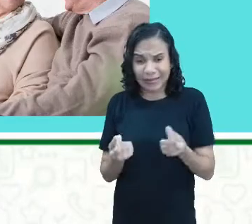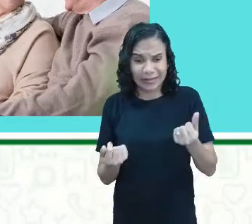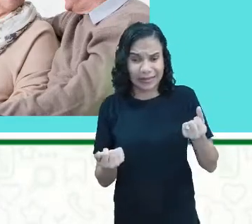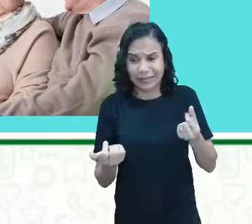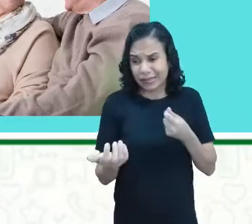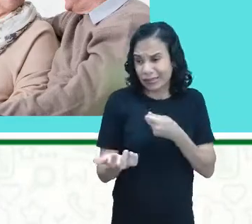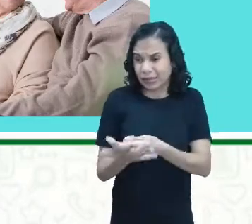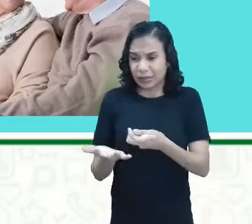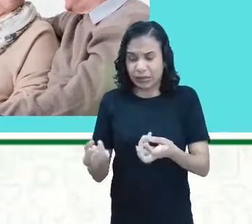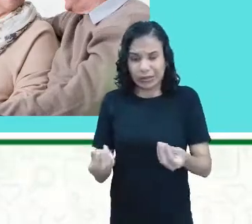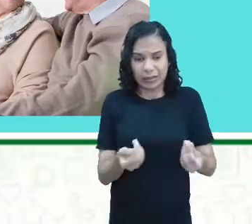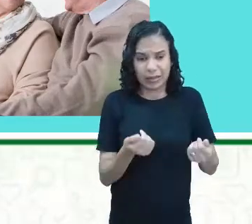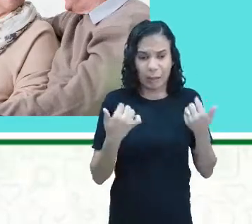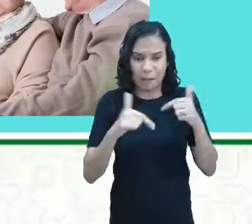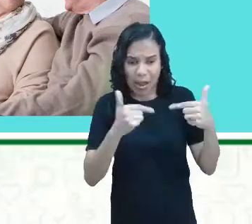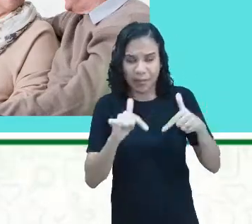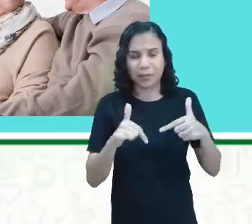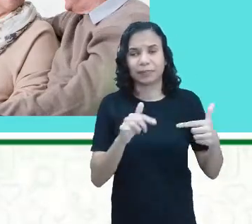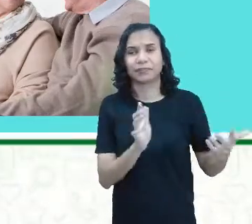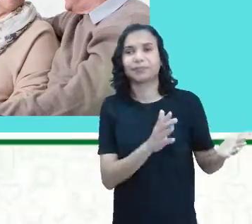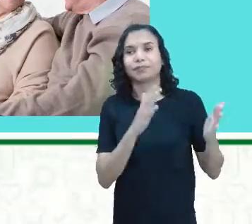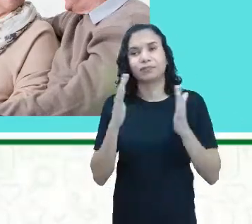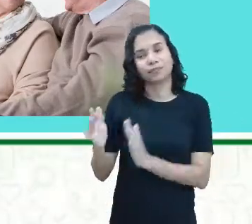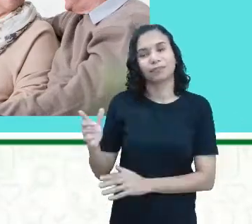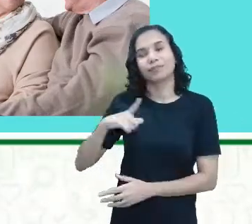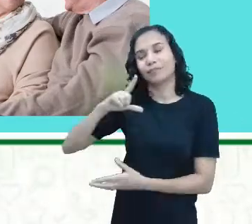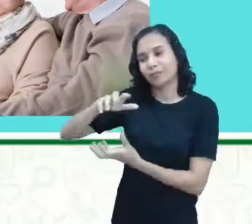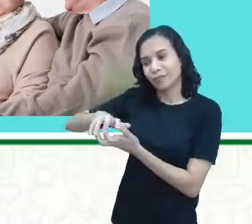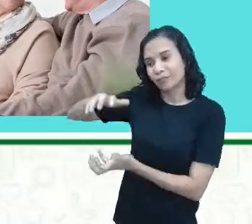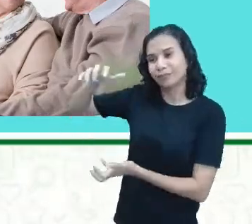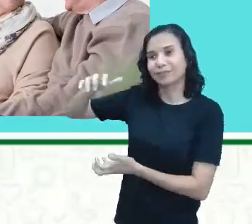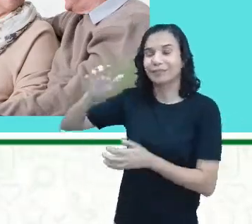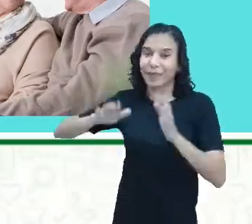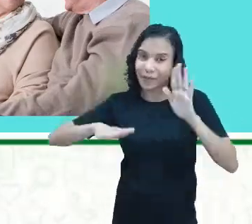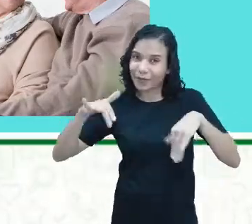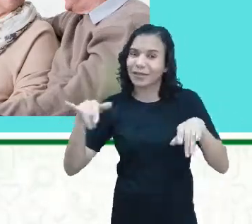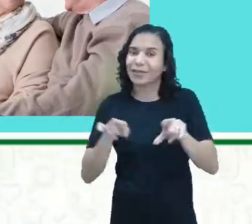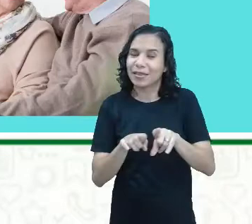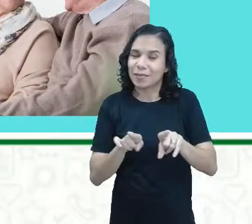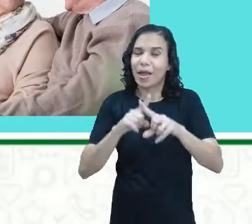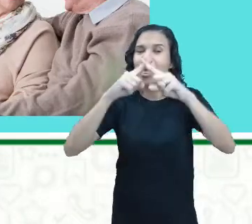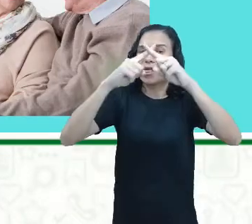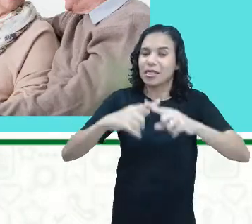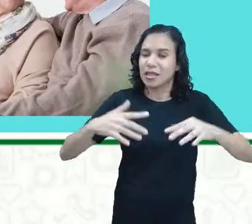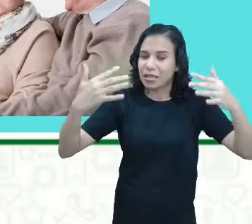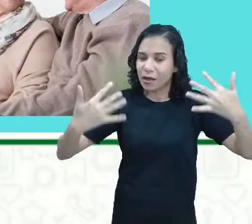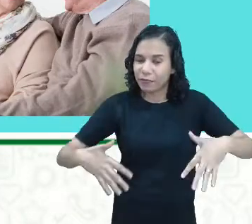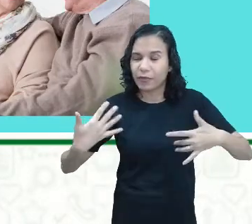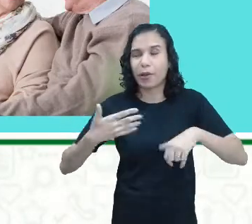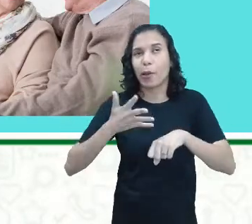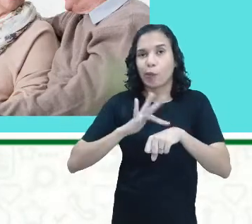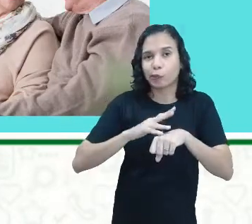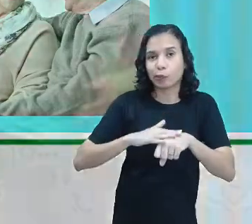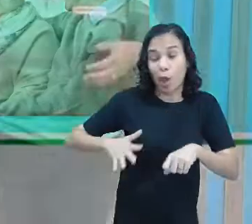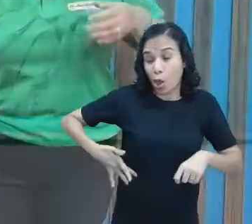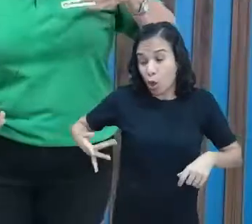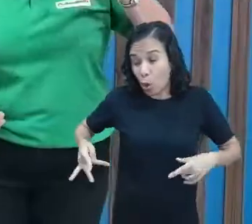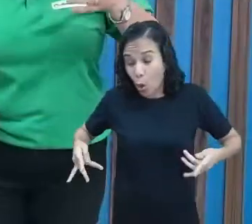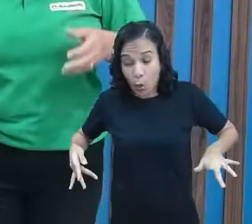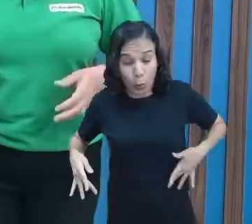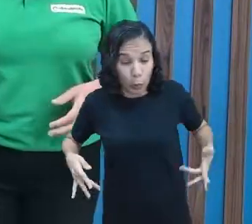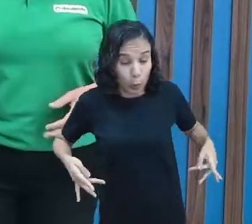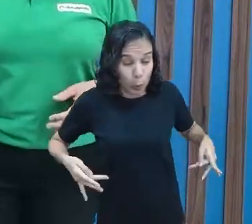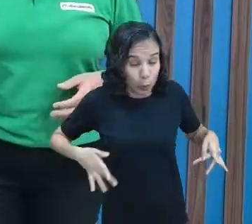do que recebemos. E vem a nossa velhice, que às vezes também enfrentamos questões de doenças, dores nas pernas, dores